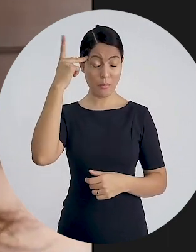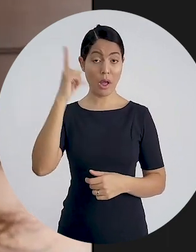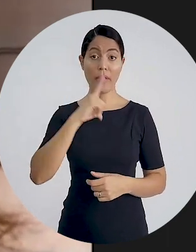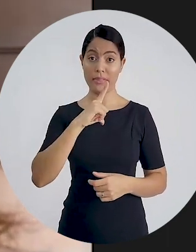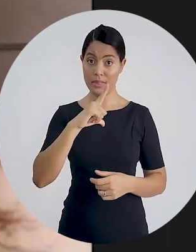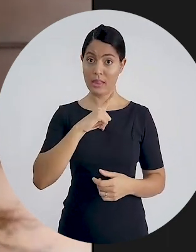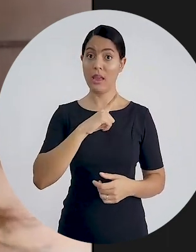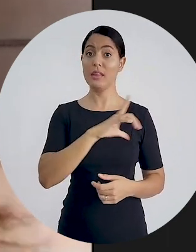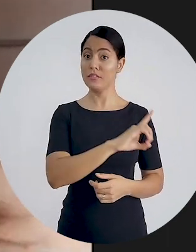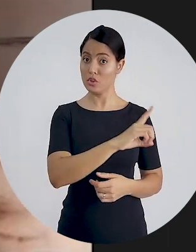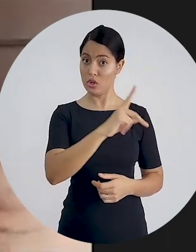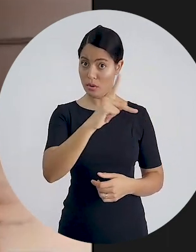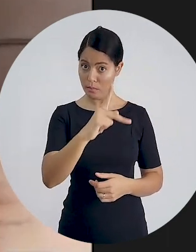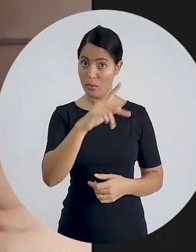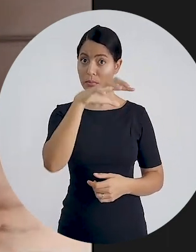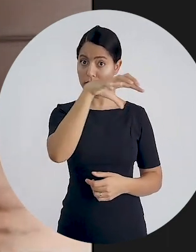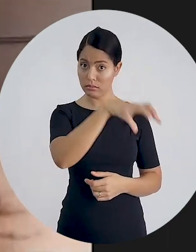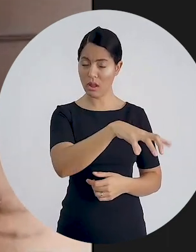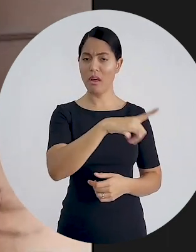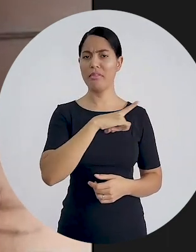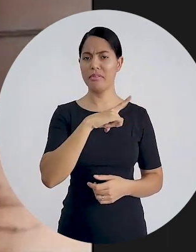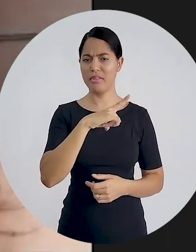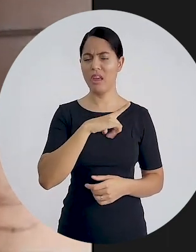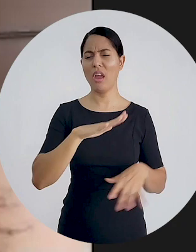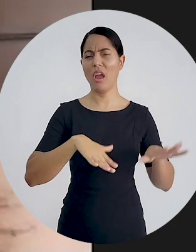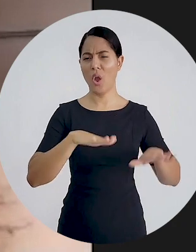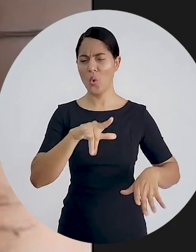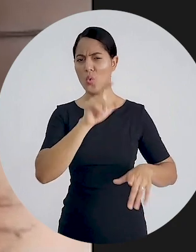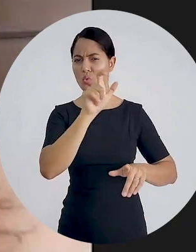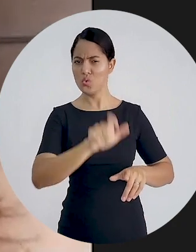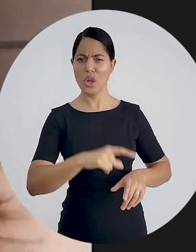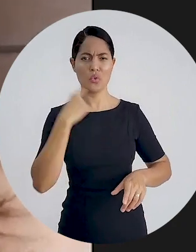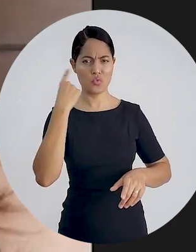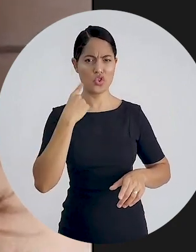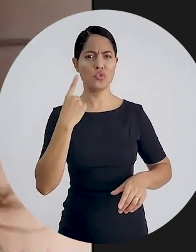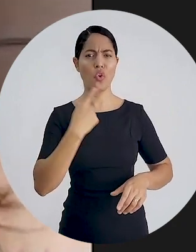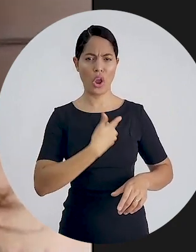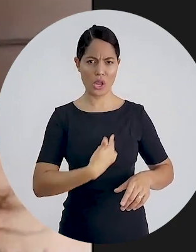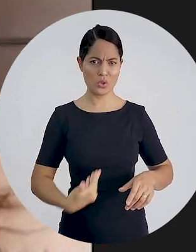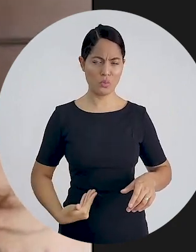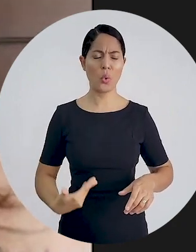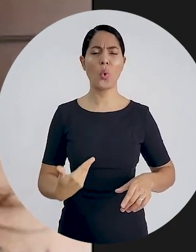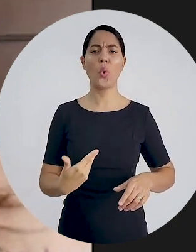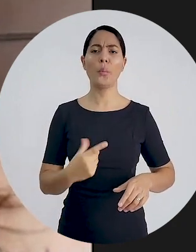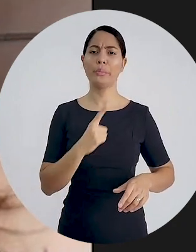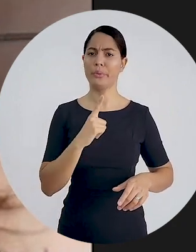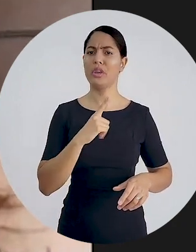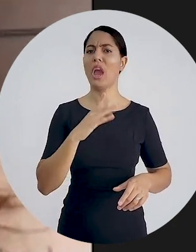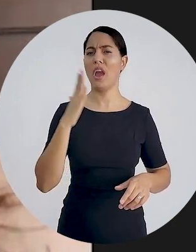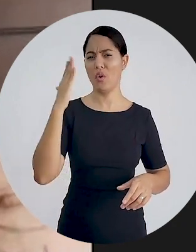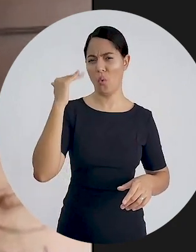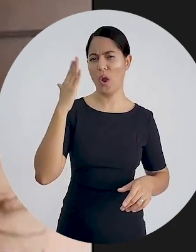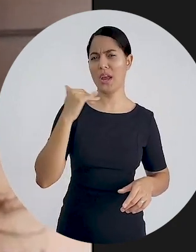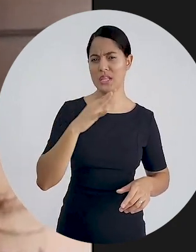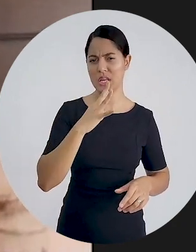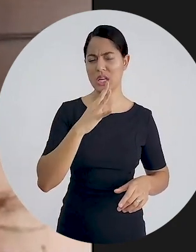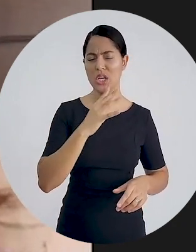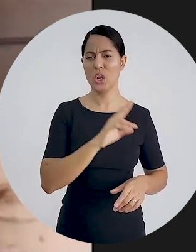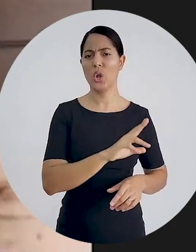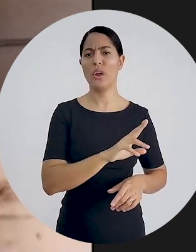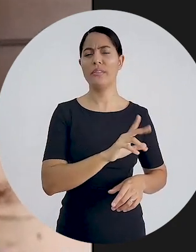defensoria forte nesse sentido, assim, temos defensores já conhecidos, como a doutora Renata